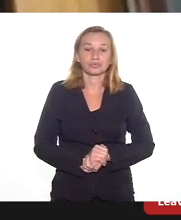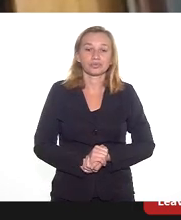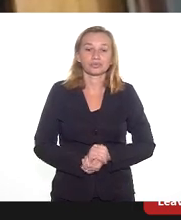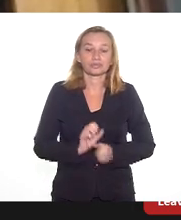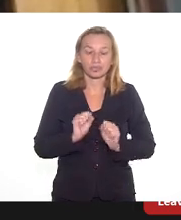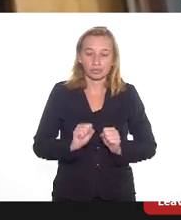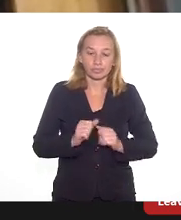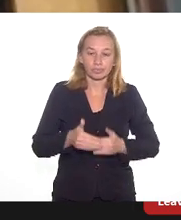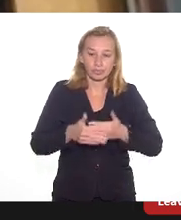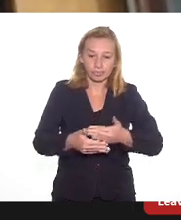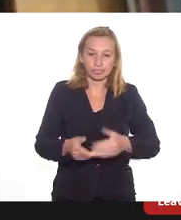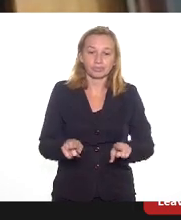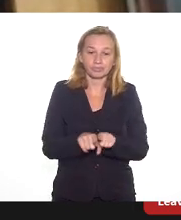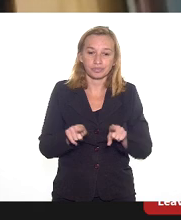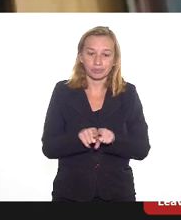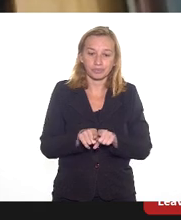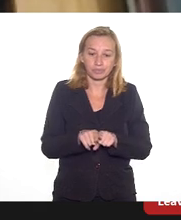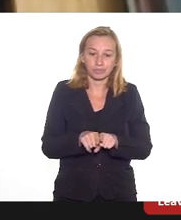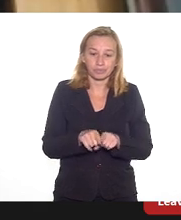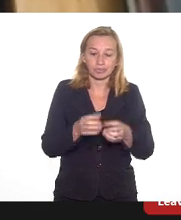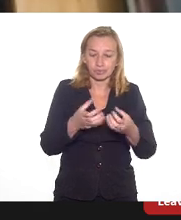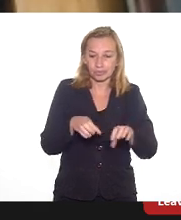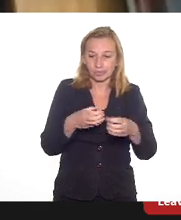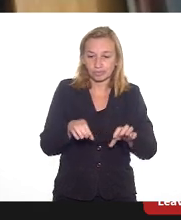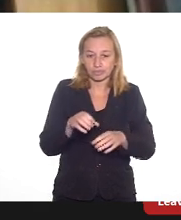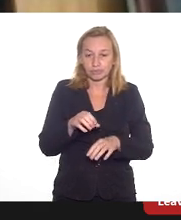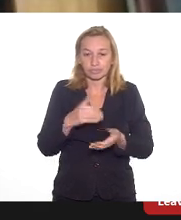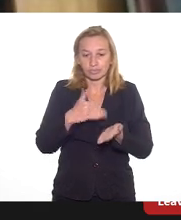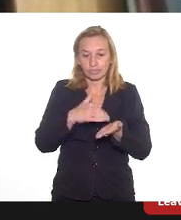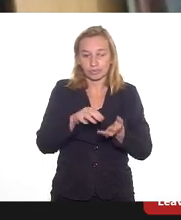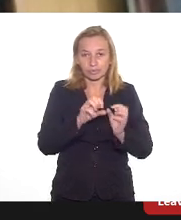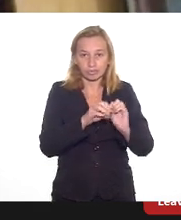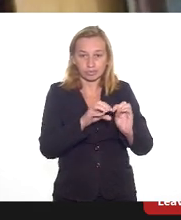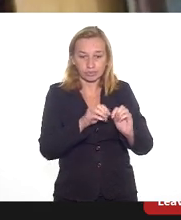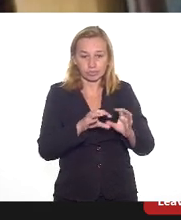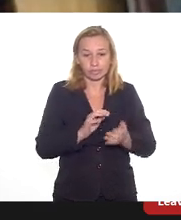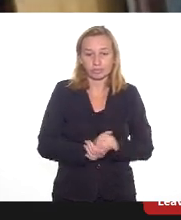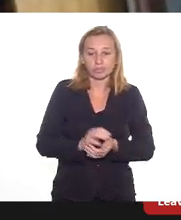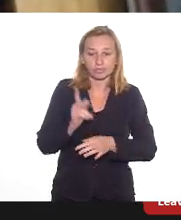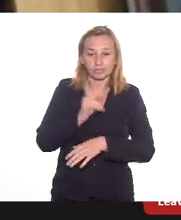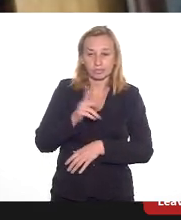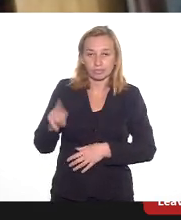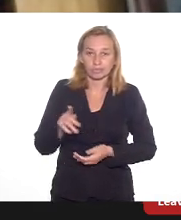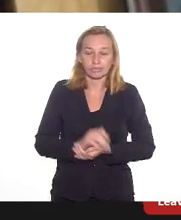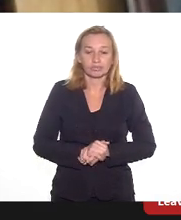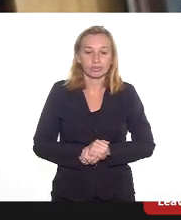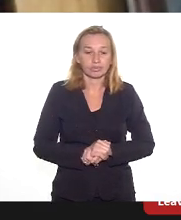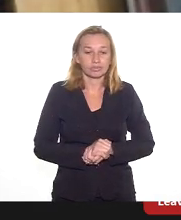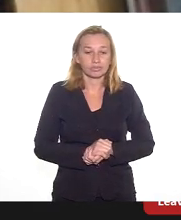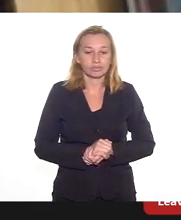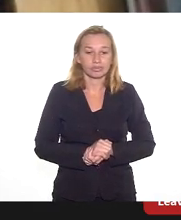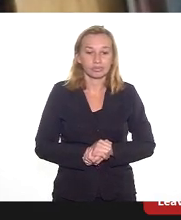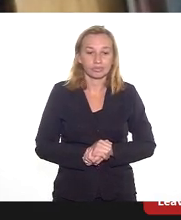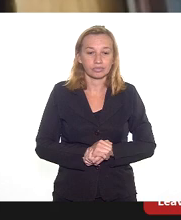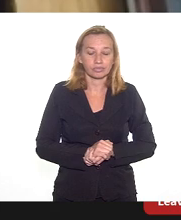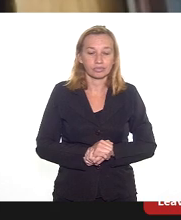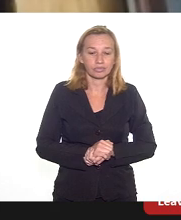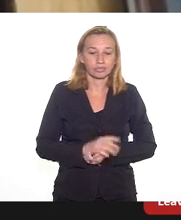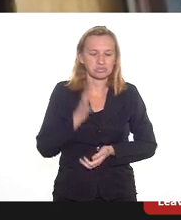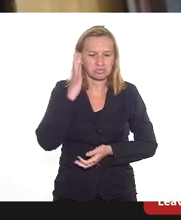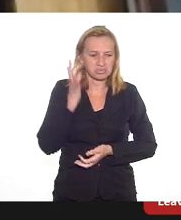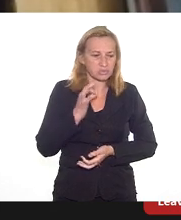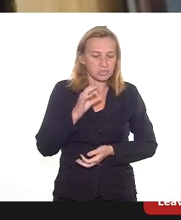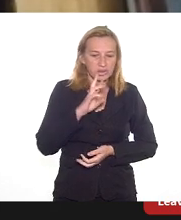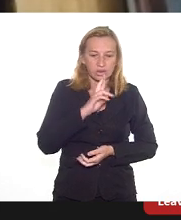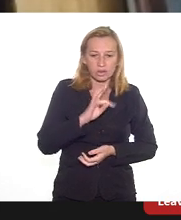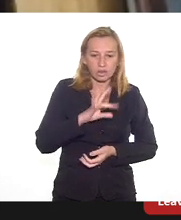possa andar também o concurso da SEDUC para professores. E eu não sei se eu respondi